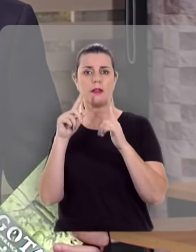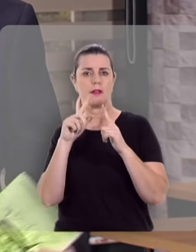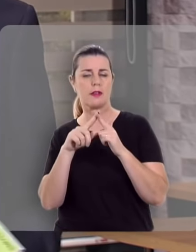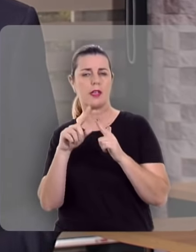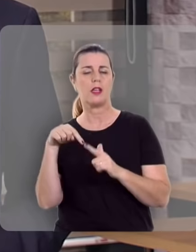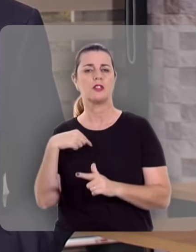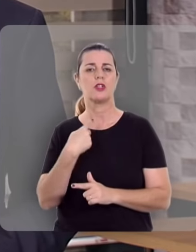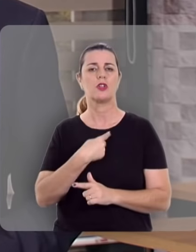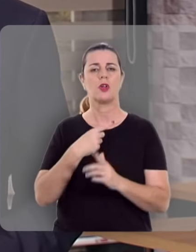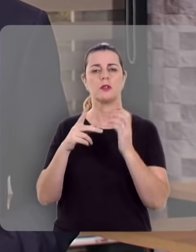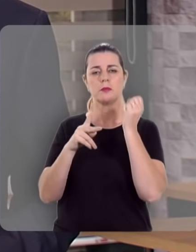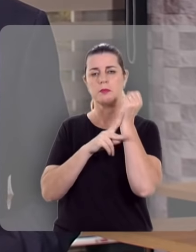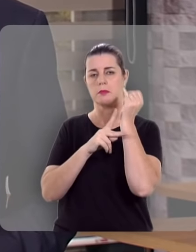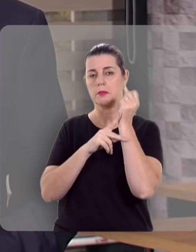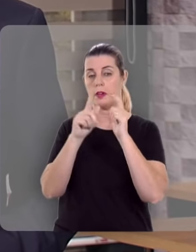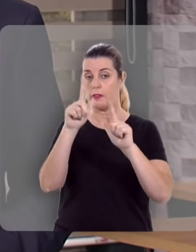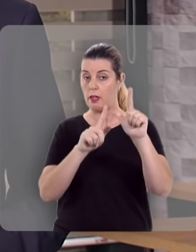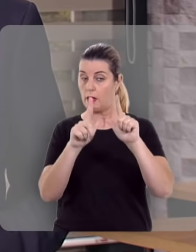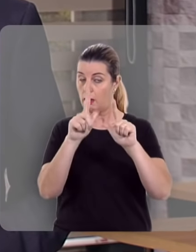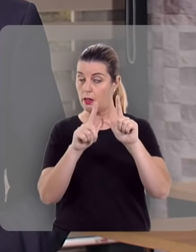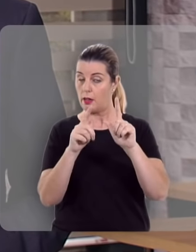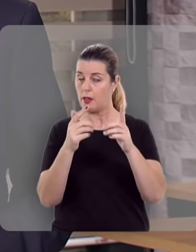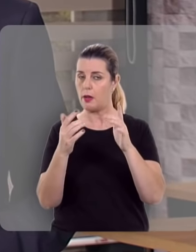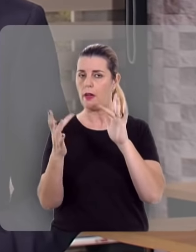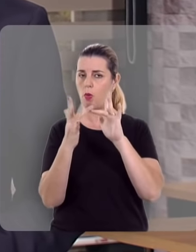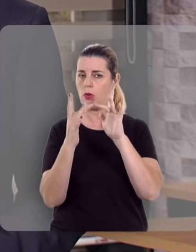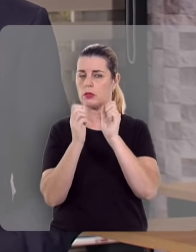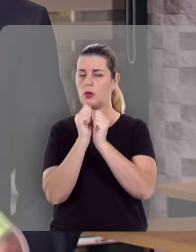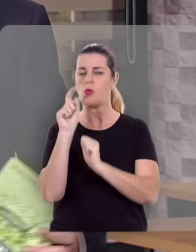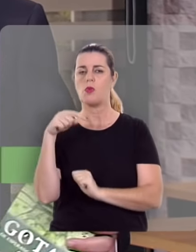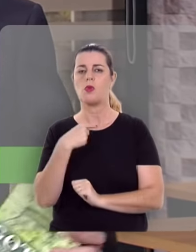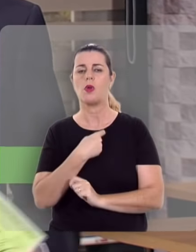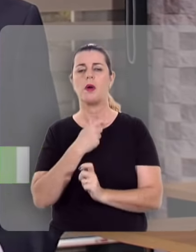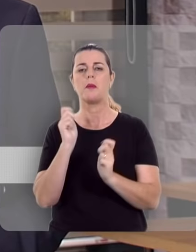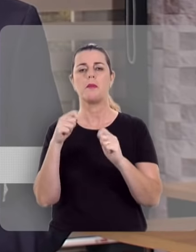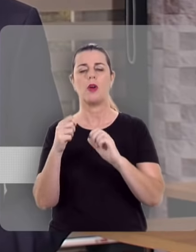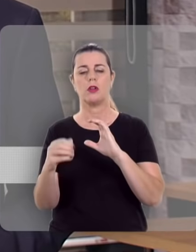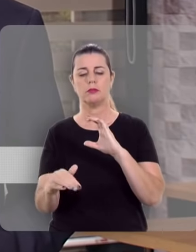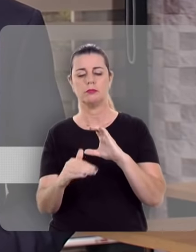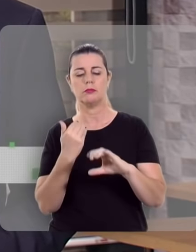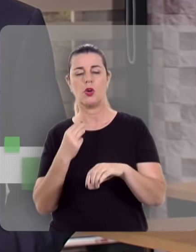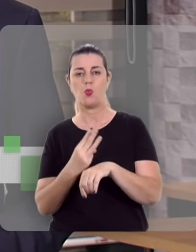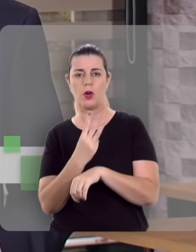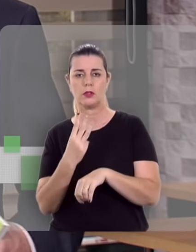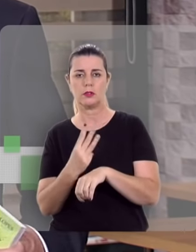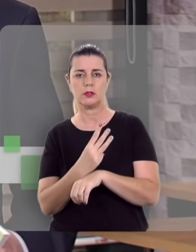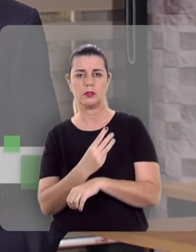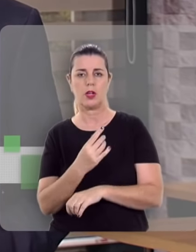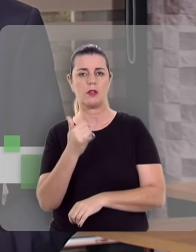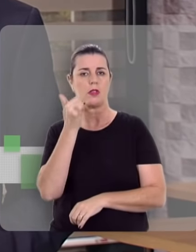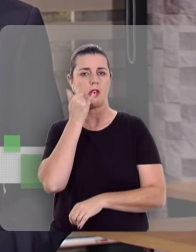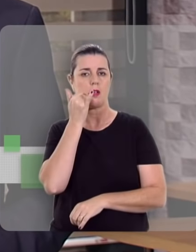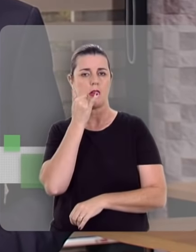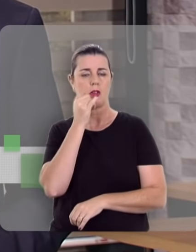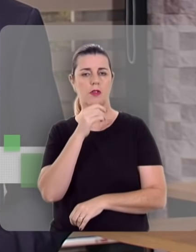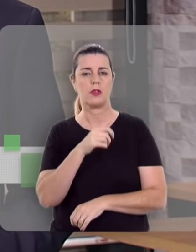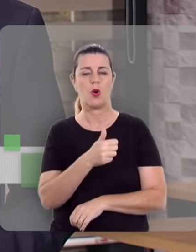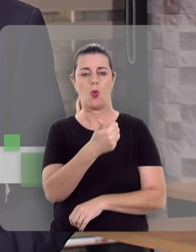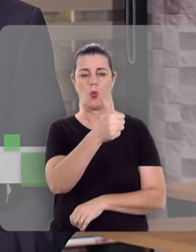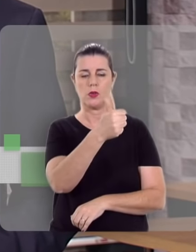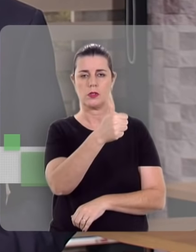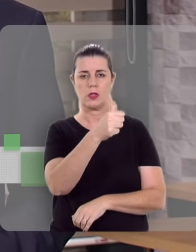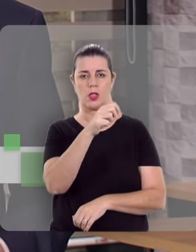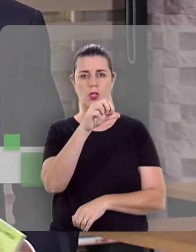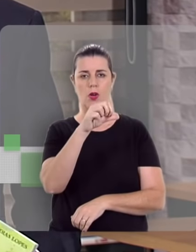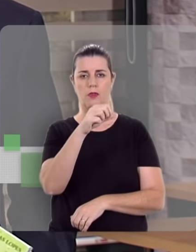igreja, um pouquinho mais do programa Verdade e Vida, entre em contato conosco. Basta você mandar um WhatsApp para o nosso telefone, é o código de